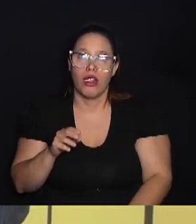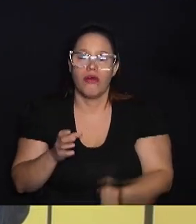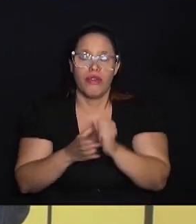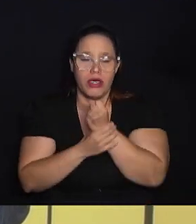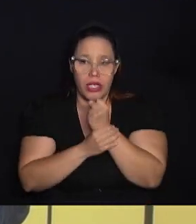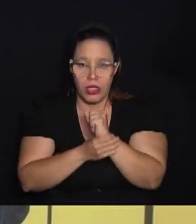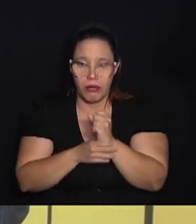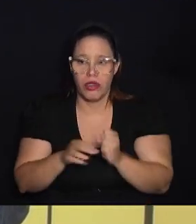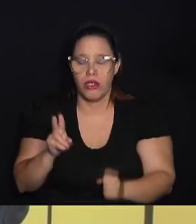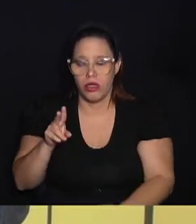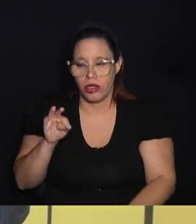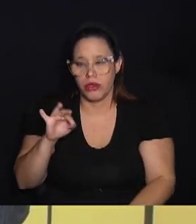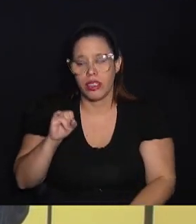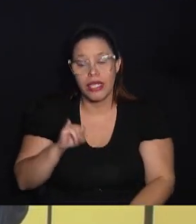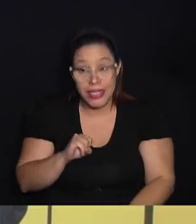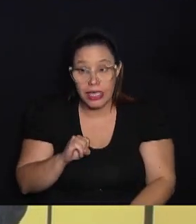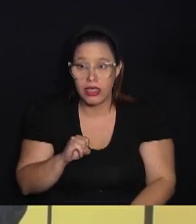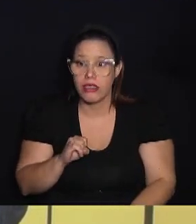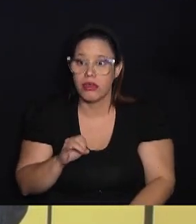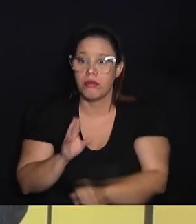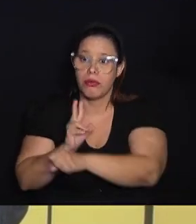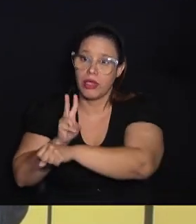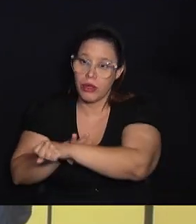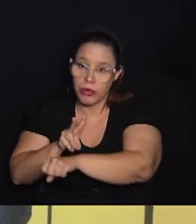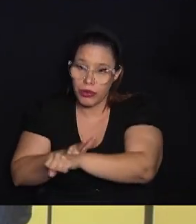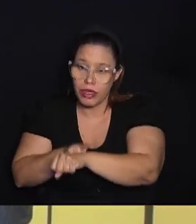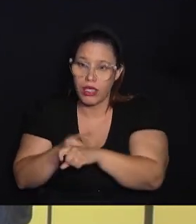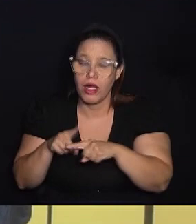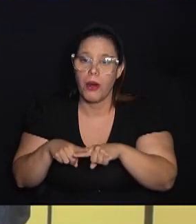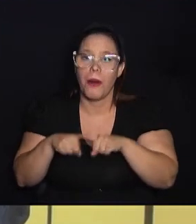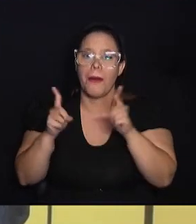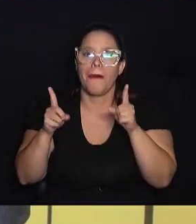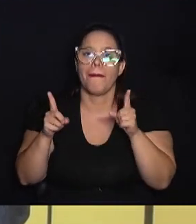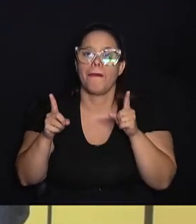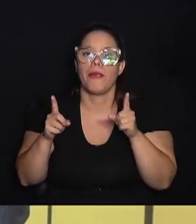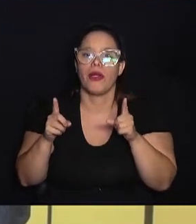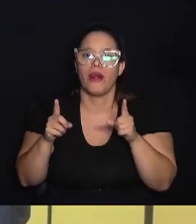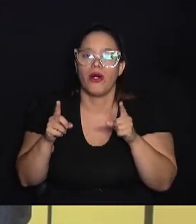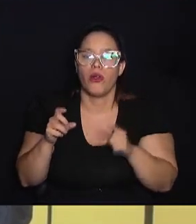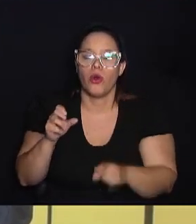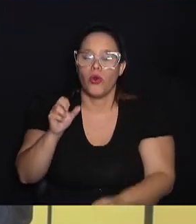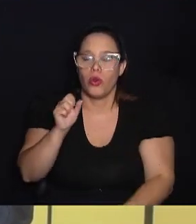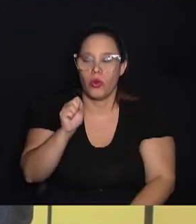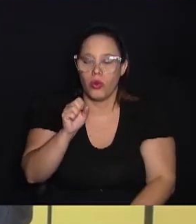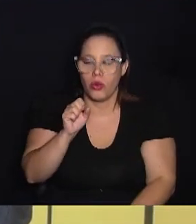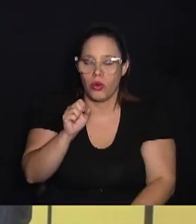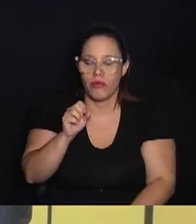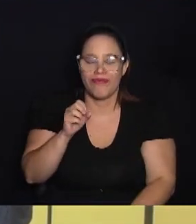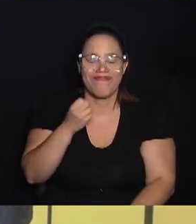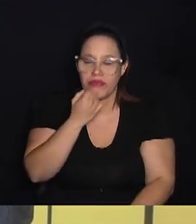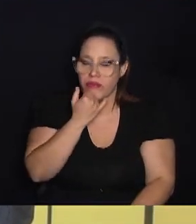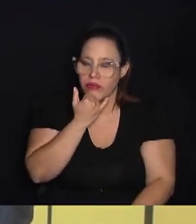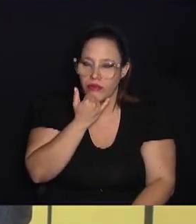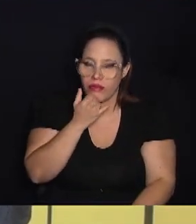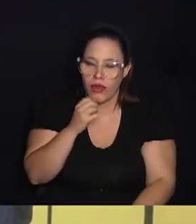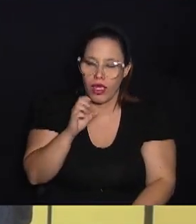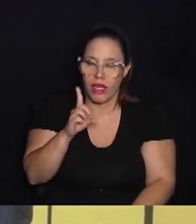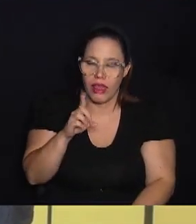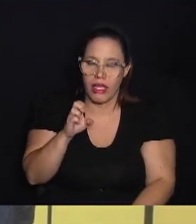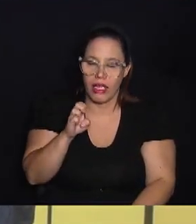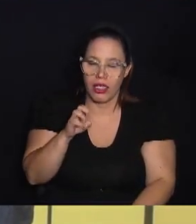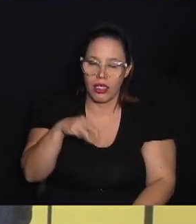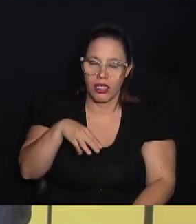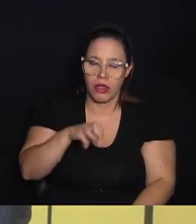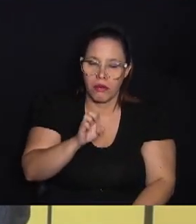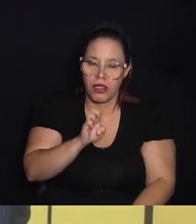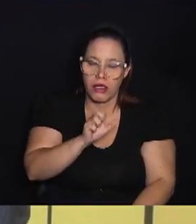cuidar mas eh o desmame do respirador e toda a recuperação a